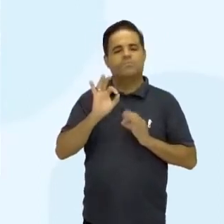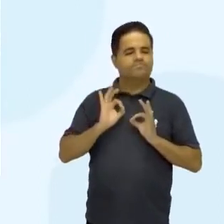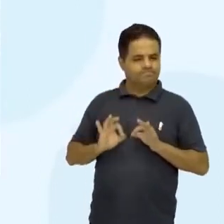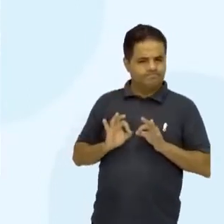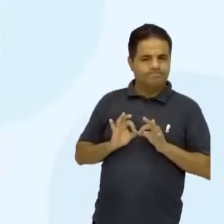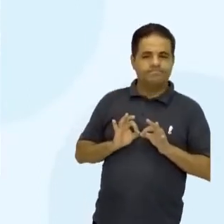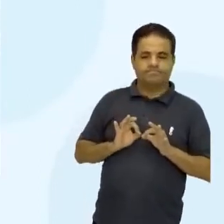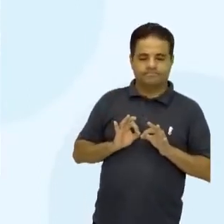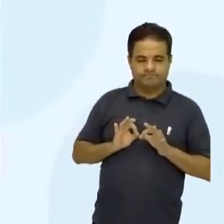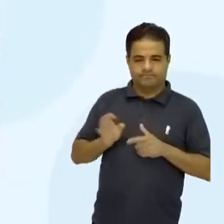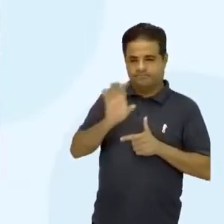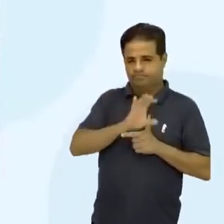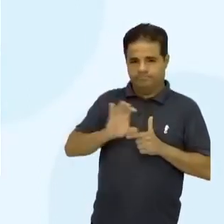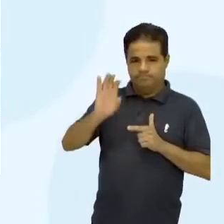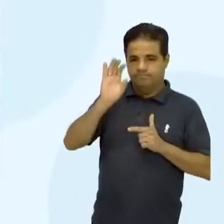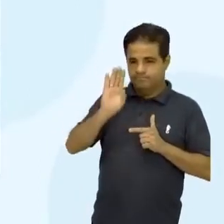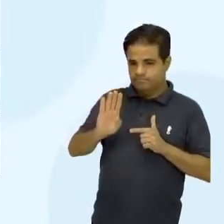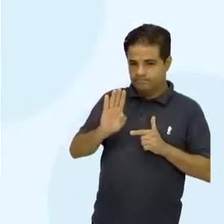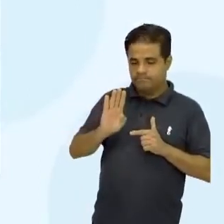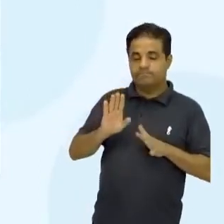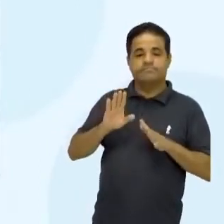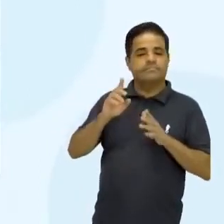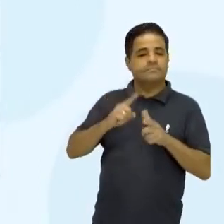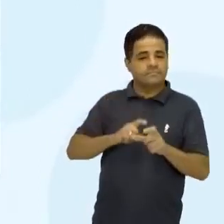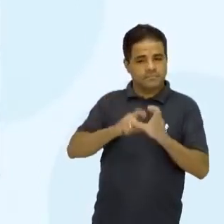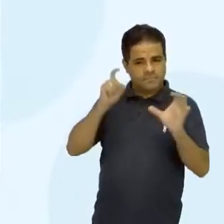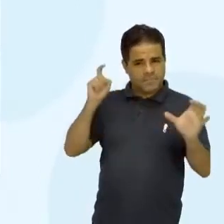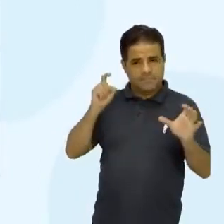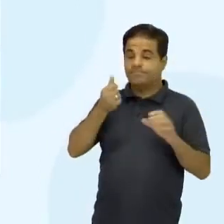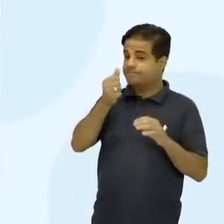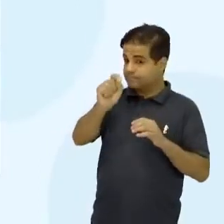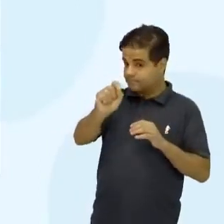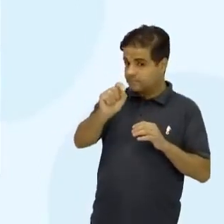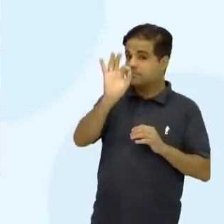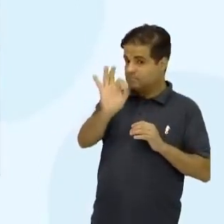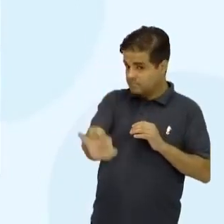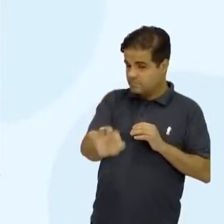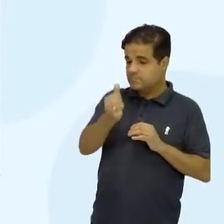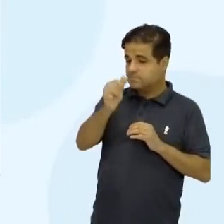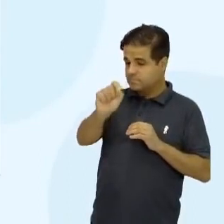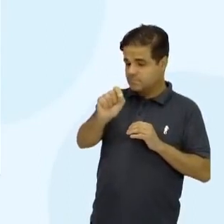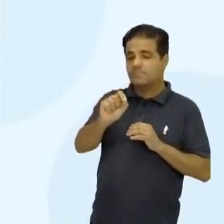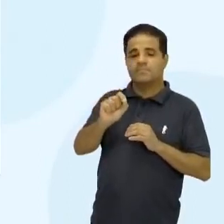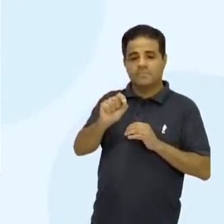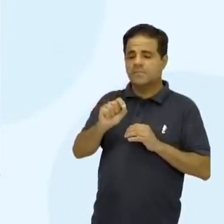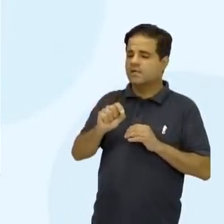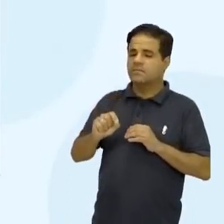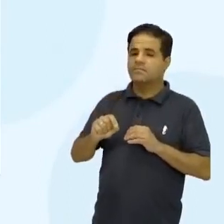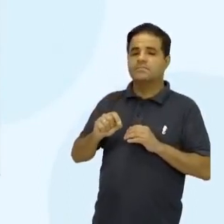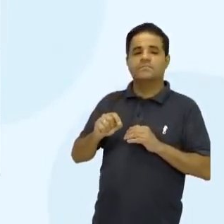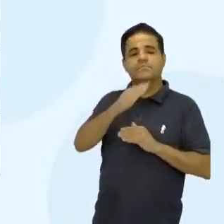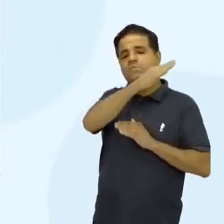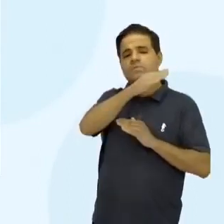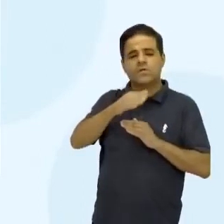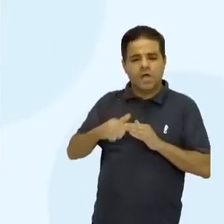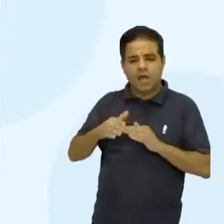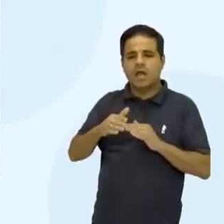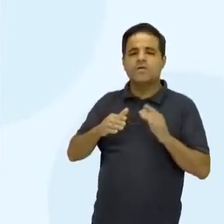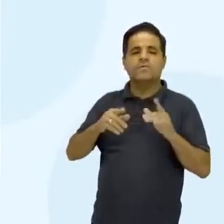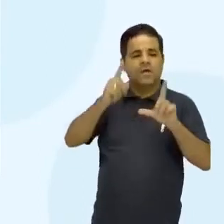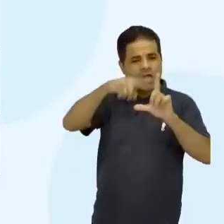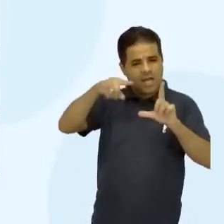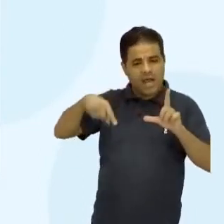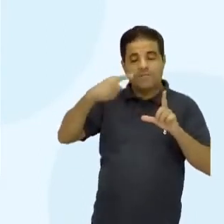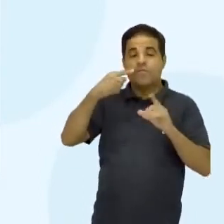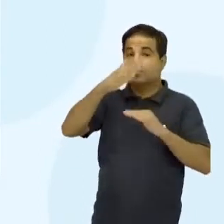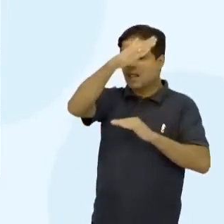0,75. Tá. Coeficiente B é o termo independente, é o 60. É o 60. Inclinação da reta. Pelo gráfico eu vejo que